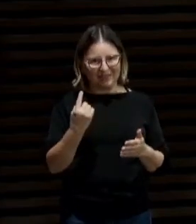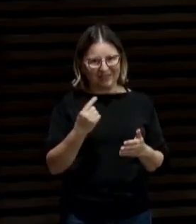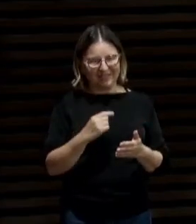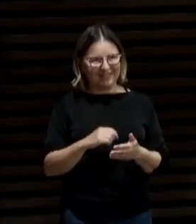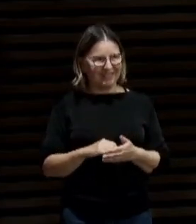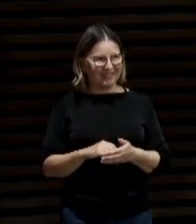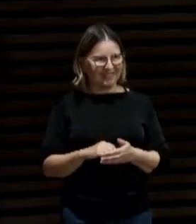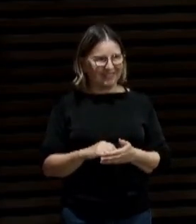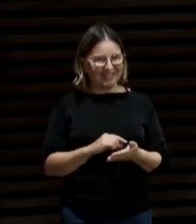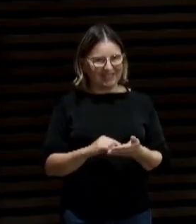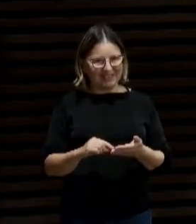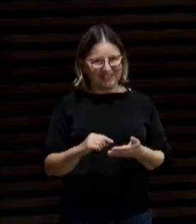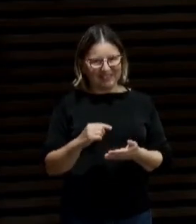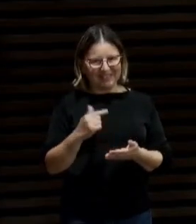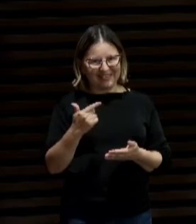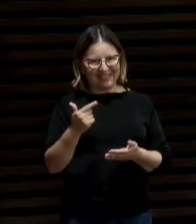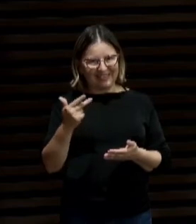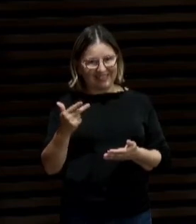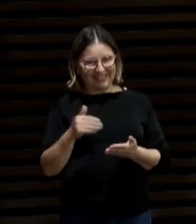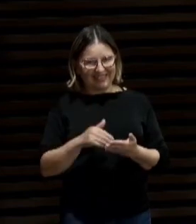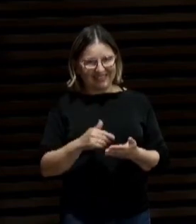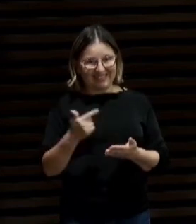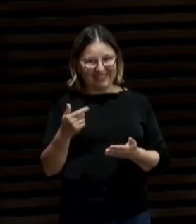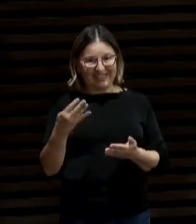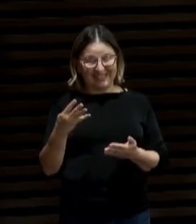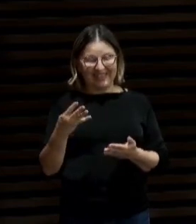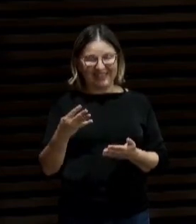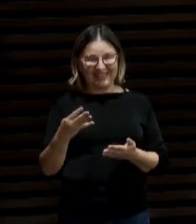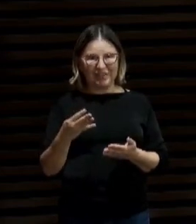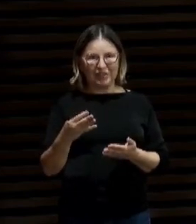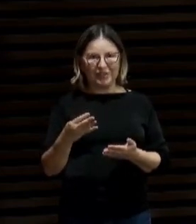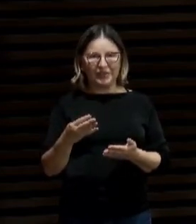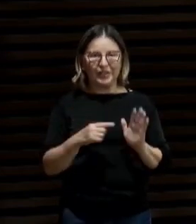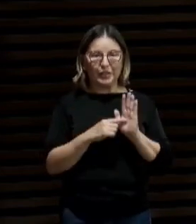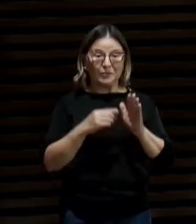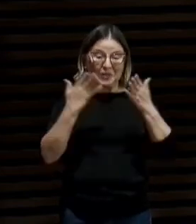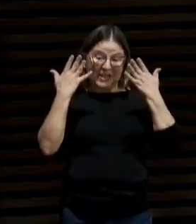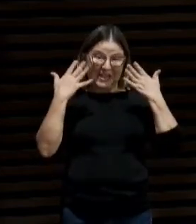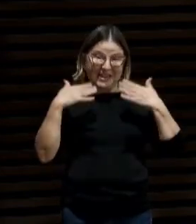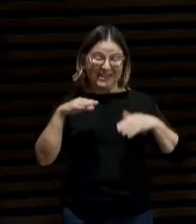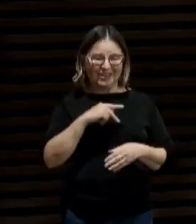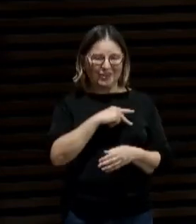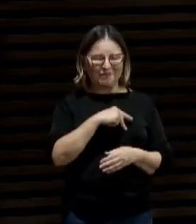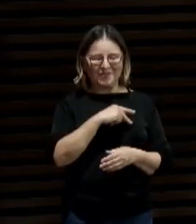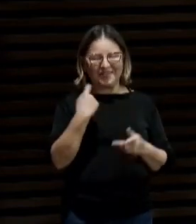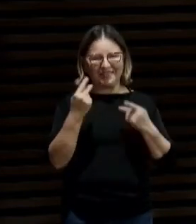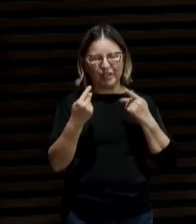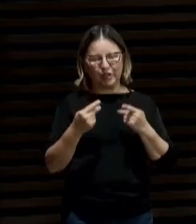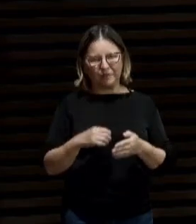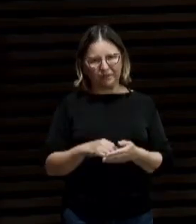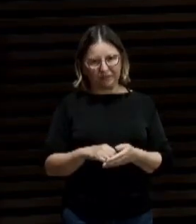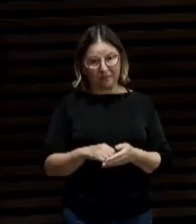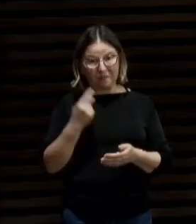aqui só para você ver o dilema dele. E como fica bem claro que ele tem essa ordem de prioridade. Ele diz assim, porquanto